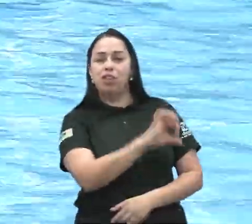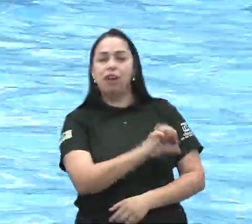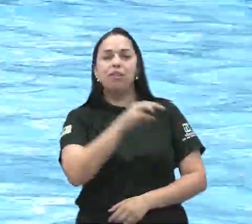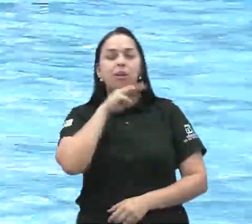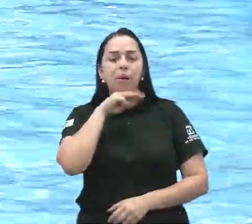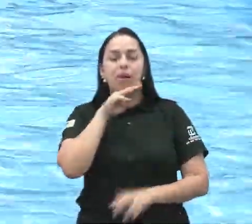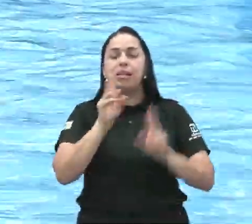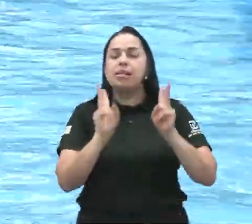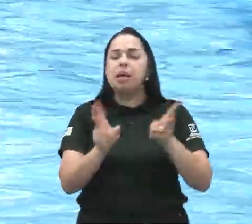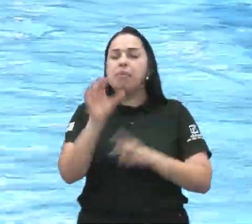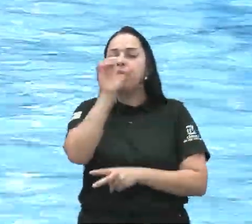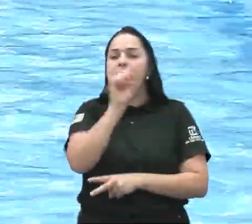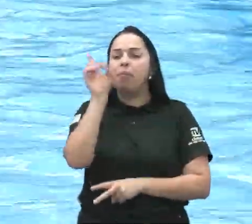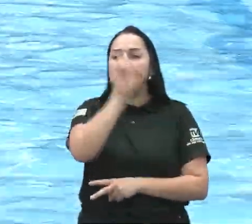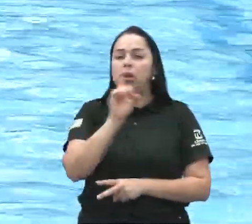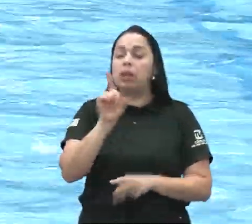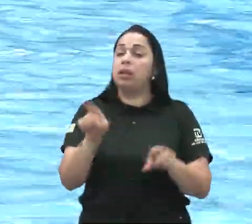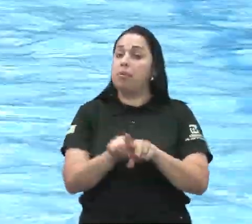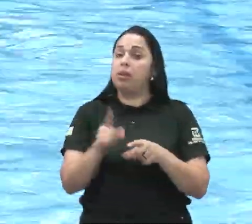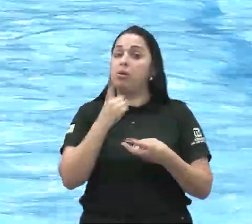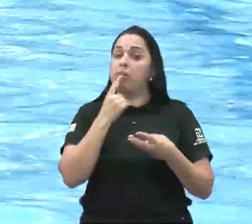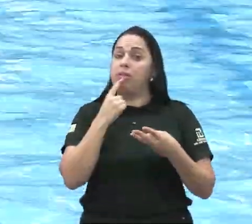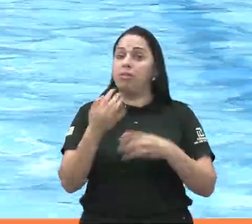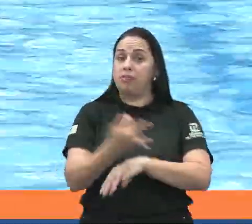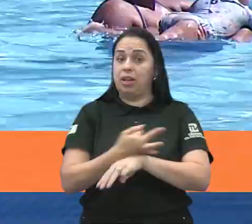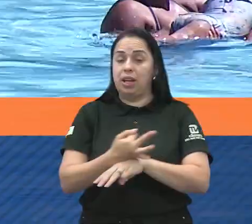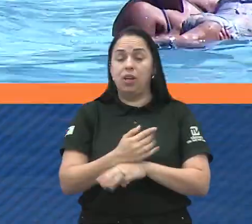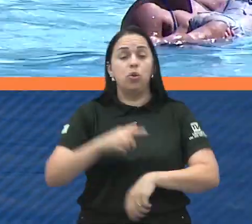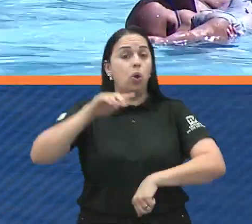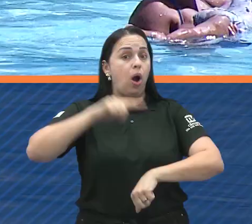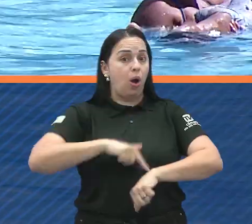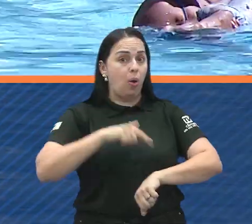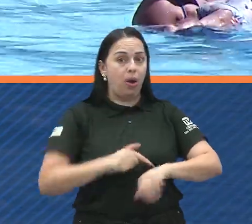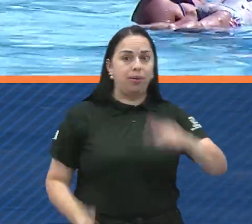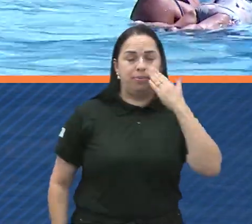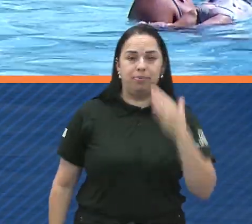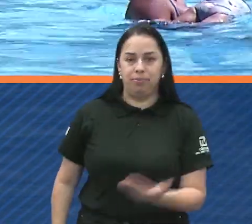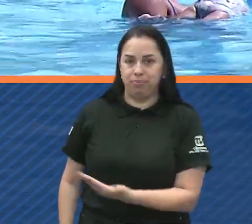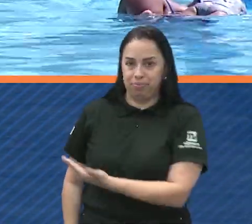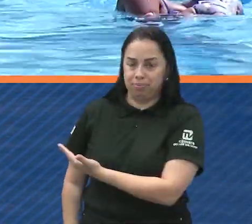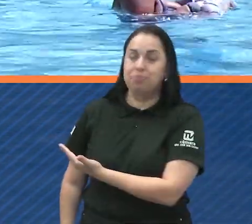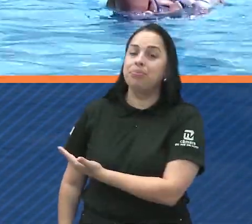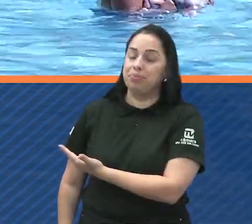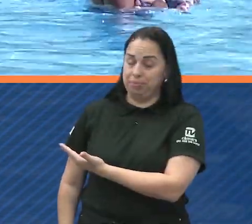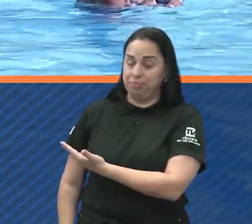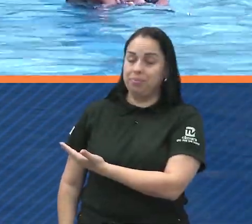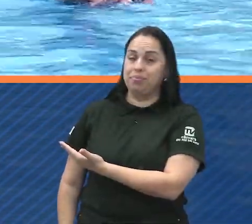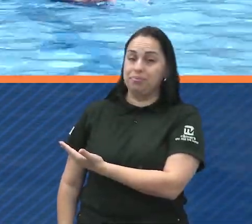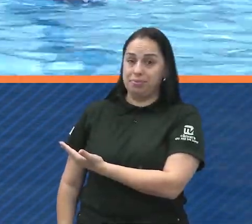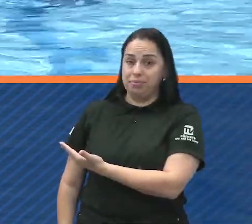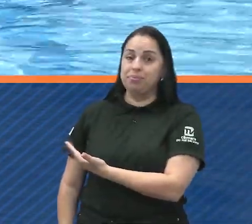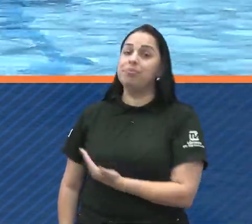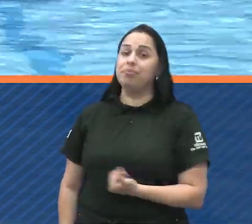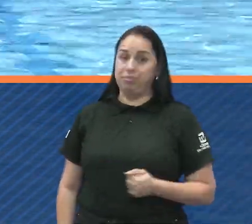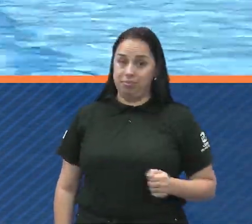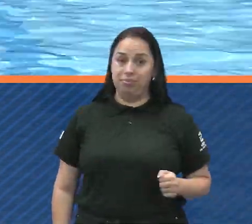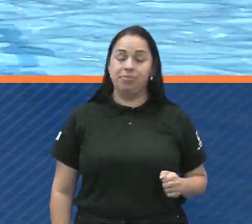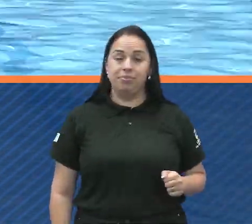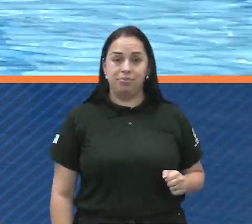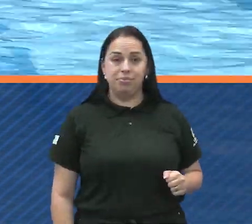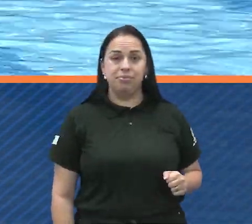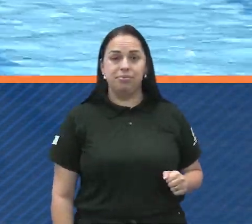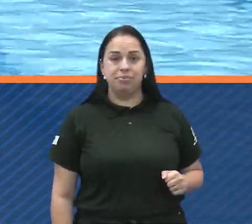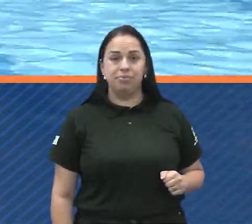de março, sempre aos fins de semana e feriados, das 10 horas da manhã ao meio-dia e da 1 hora da